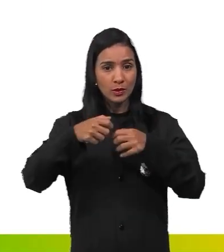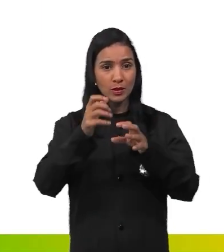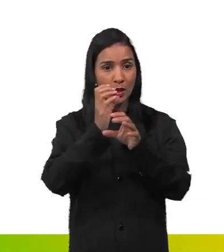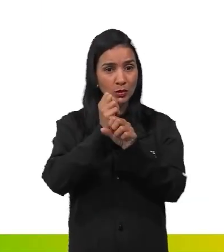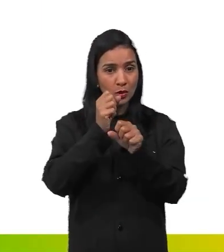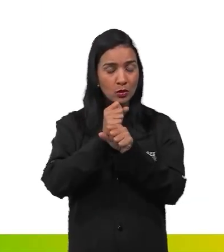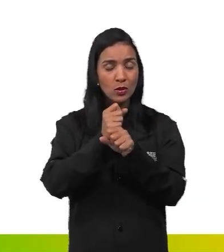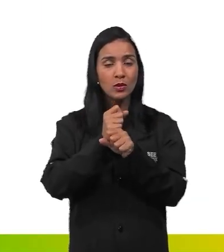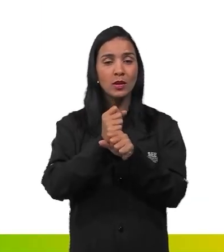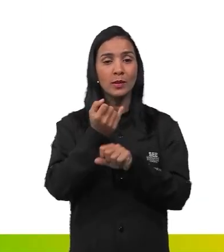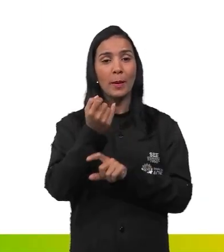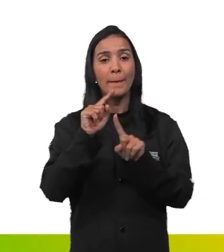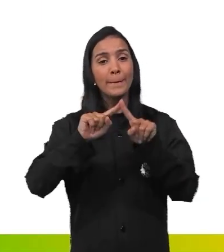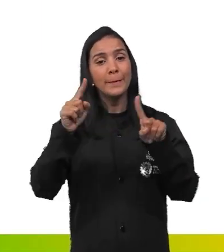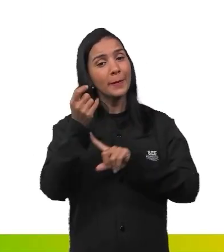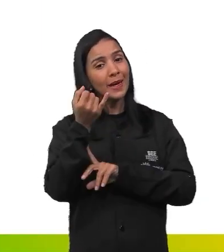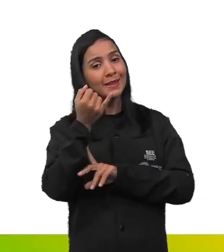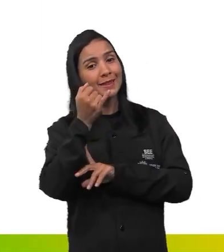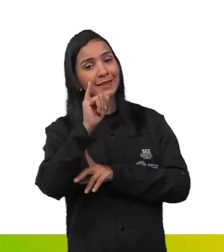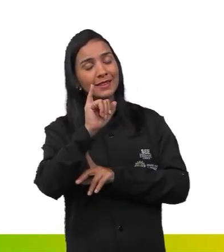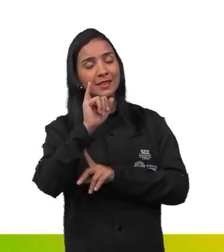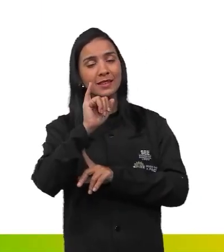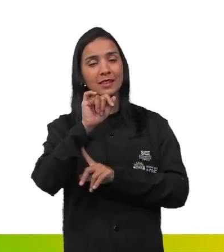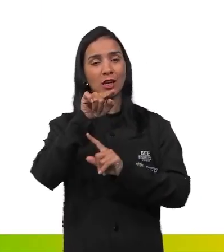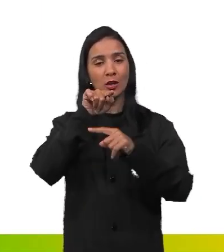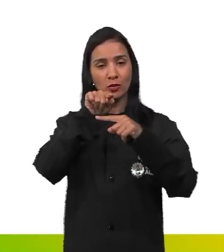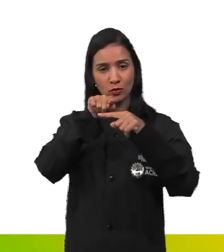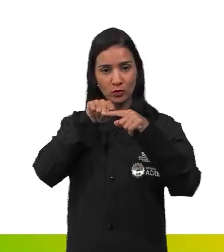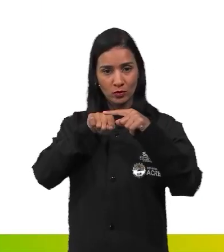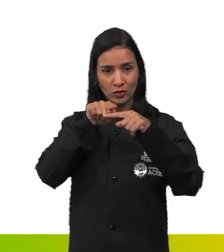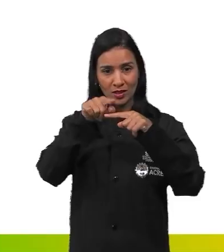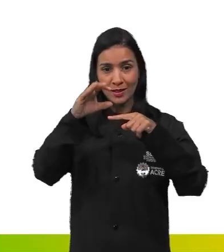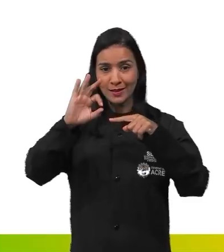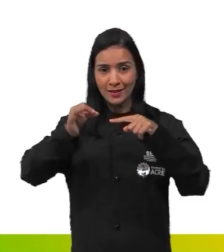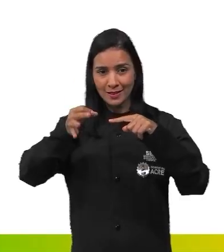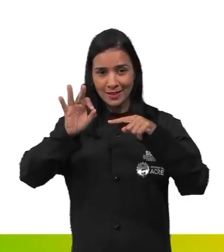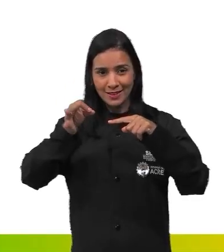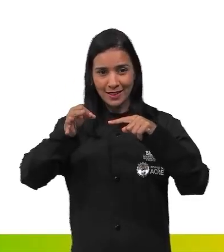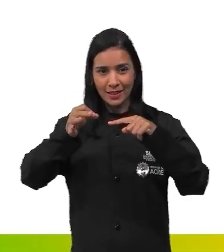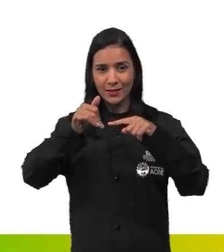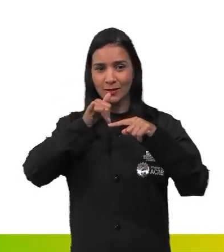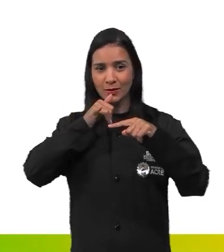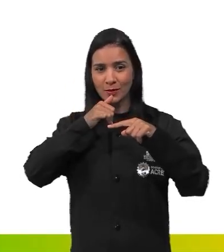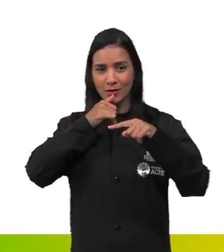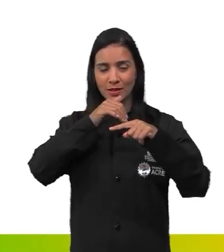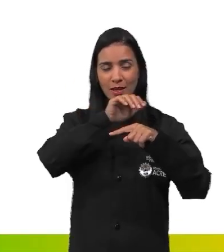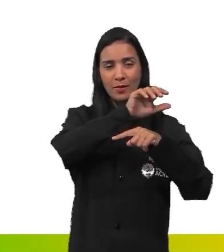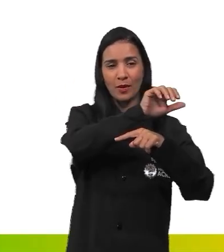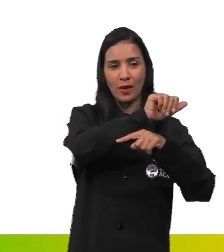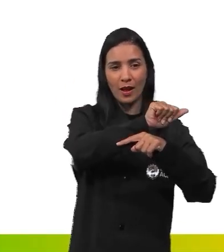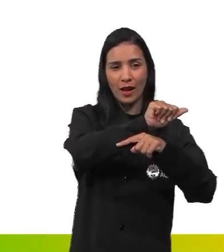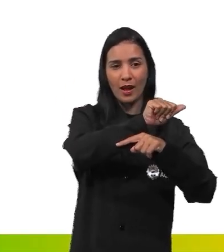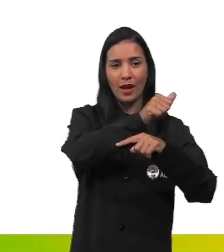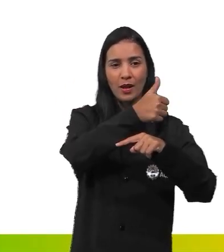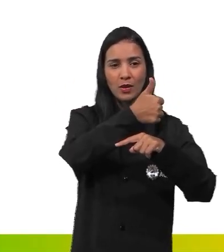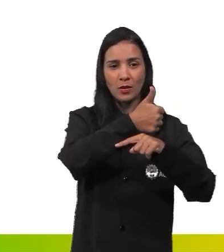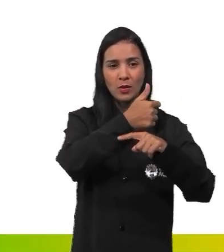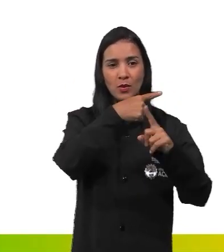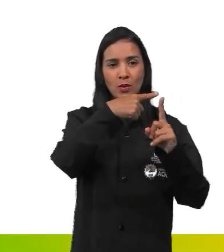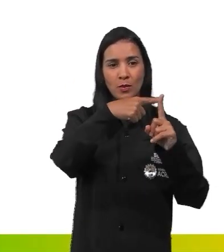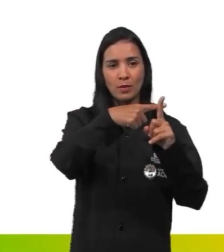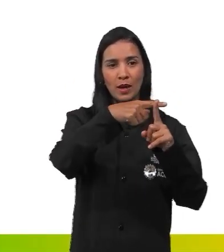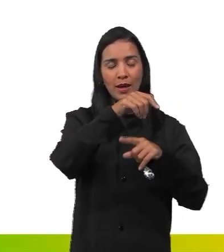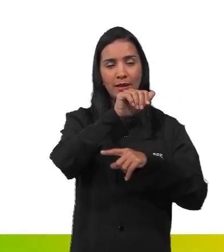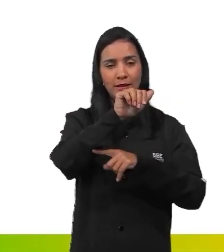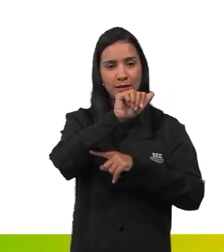divisão agora, 2Sn igual a 1 mais AN vezes N, você pode dizer que o Sn, que é a soma de todos os